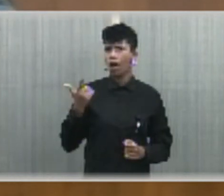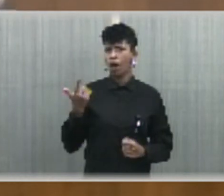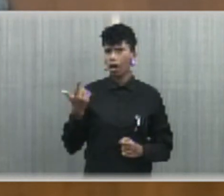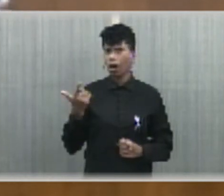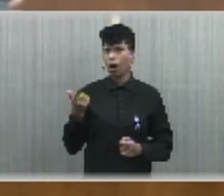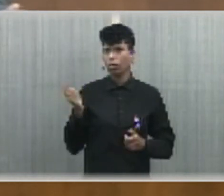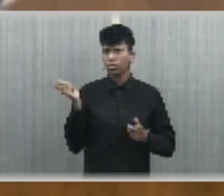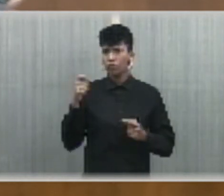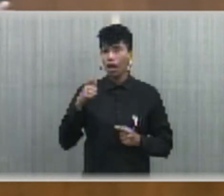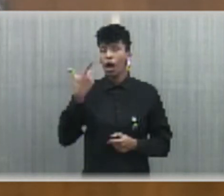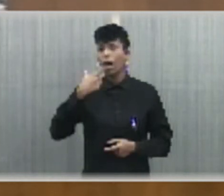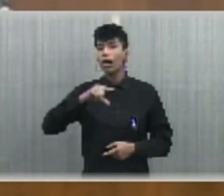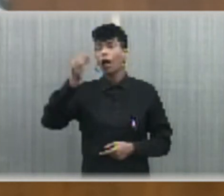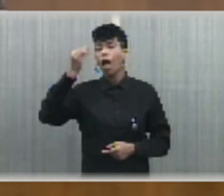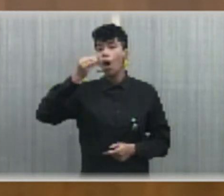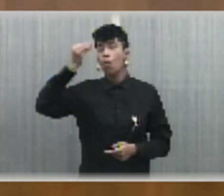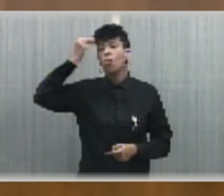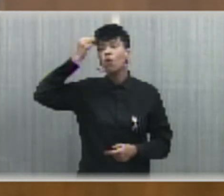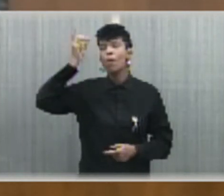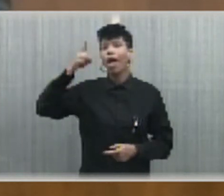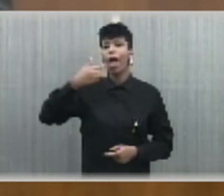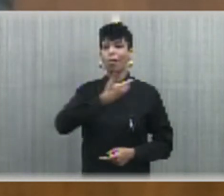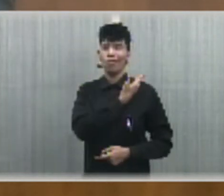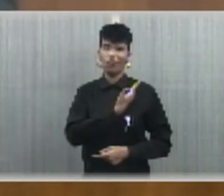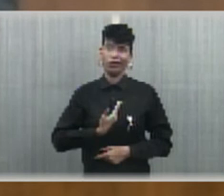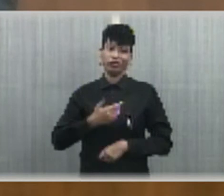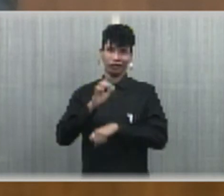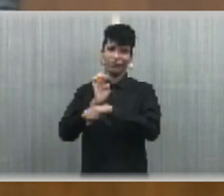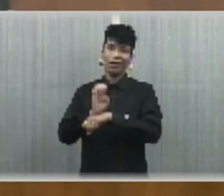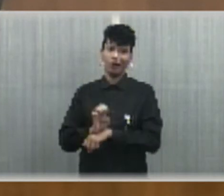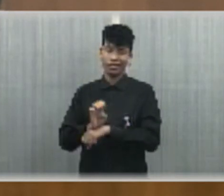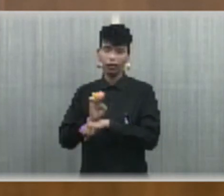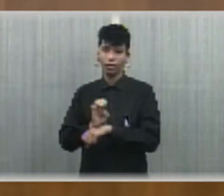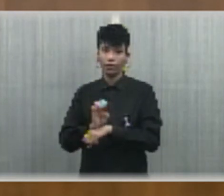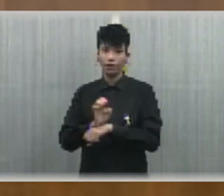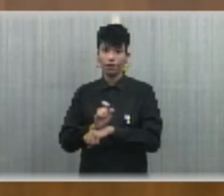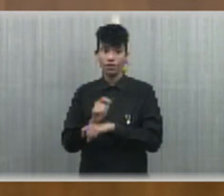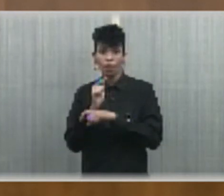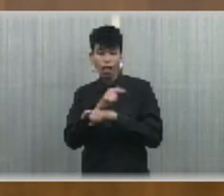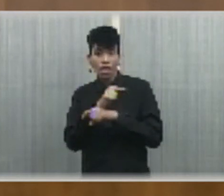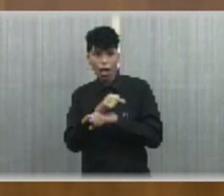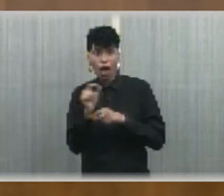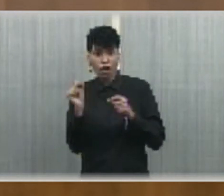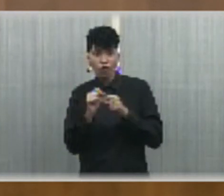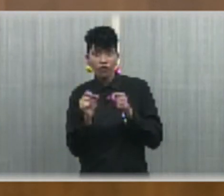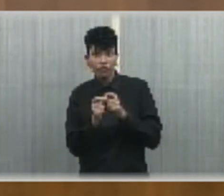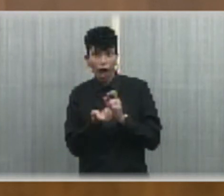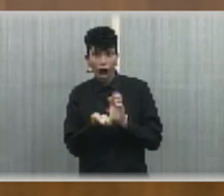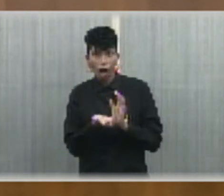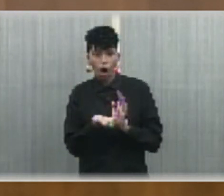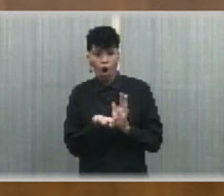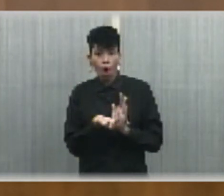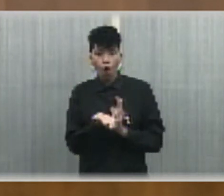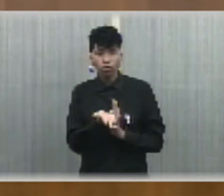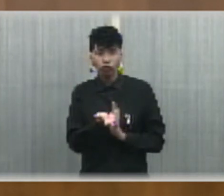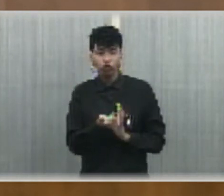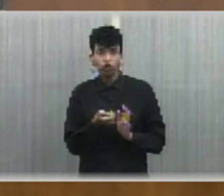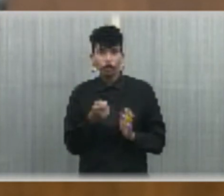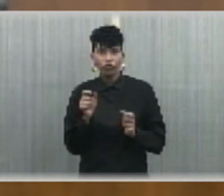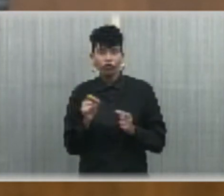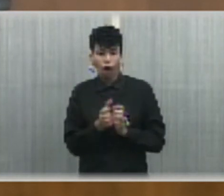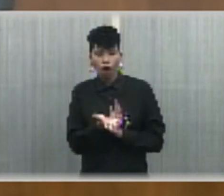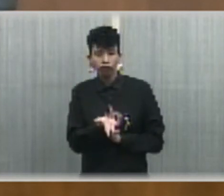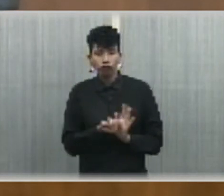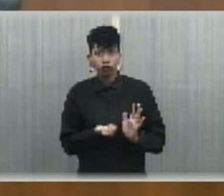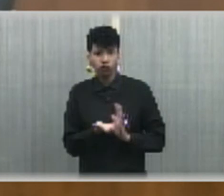A culpa, claro que era do governo do Estado, que fazia uma verdadeira extorsão no bolso do